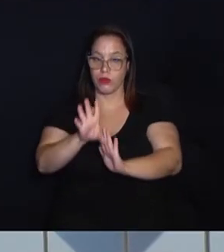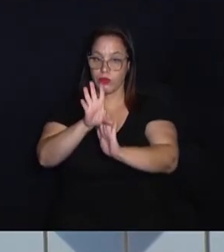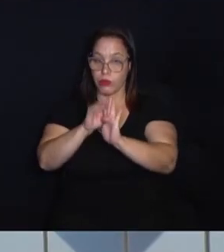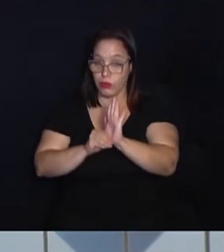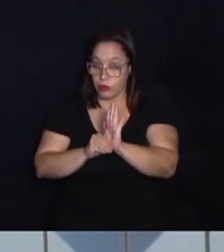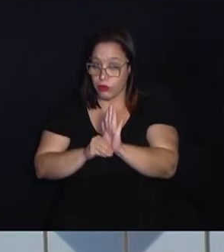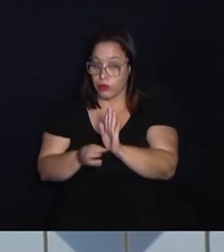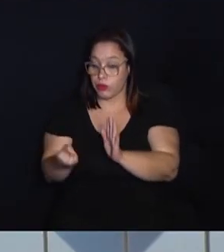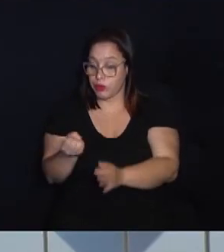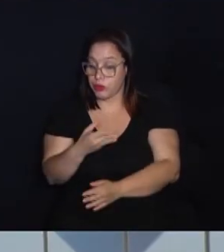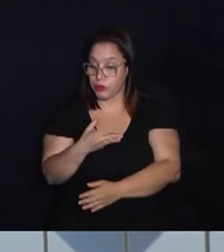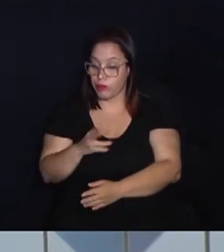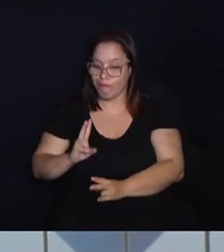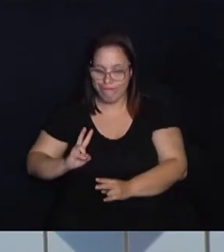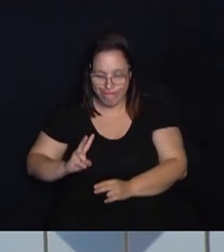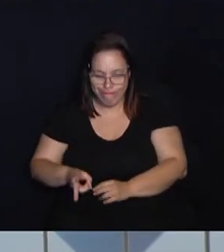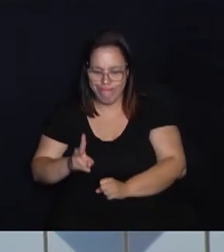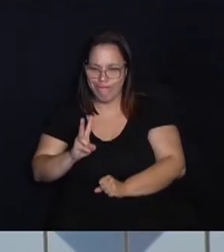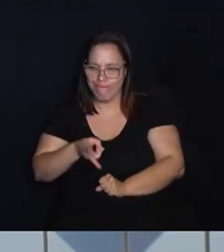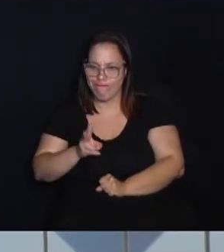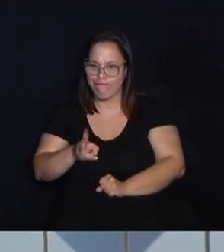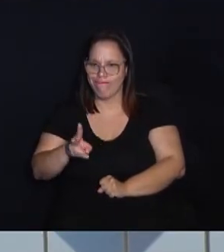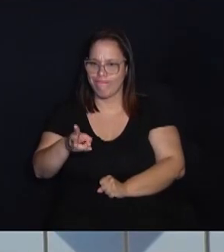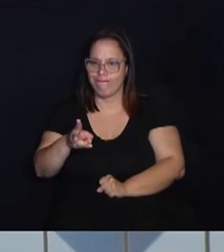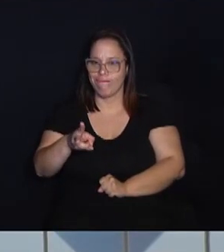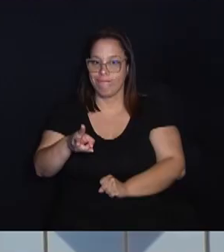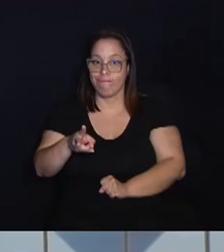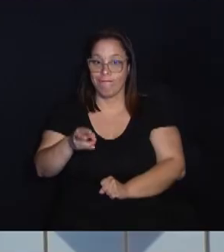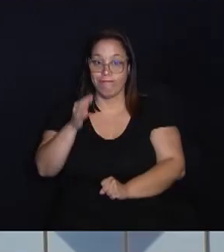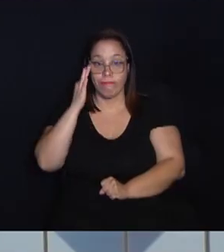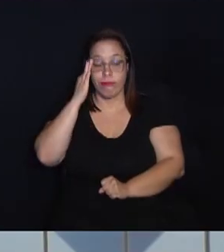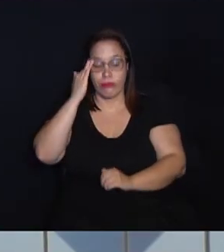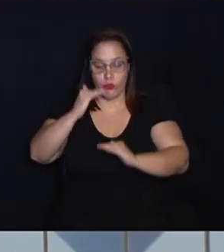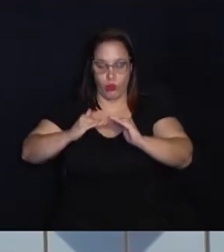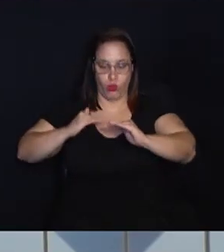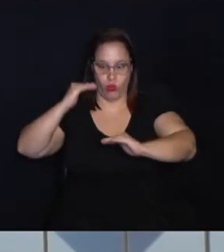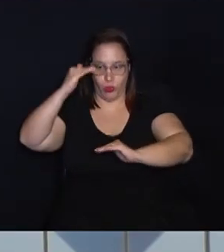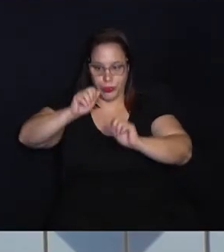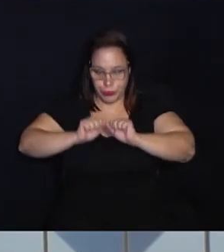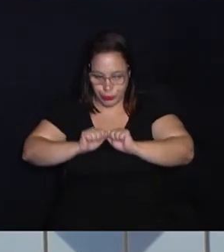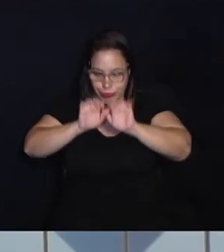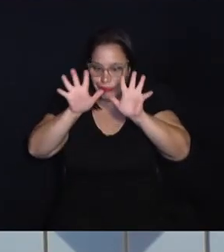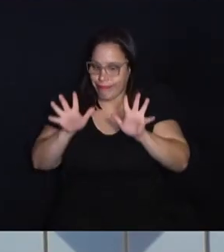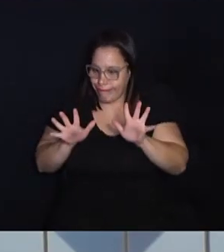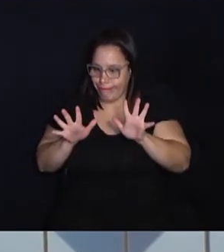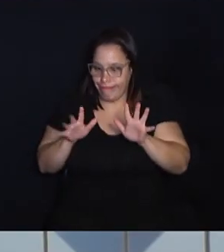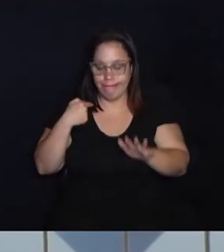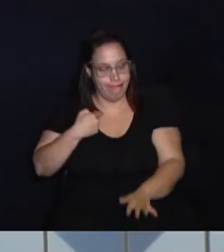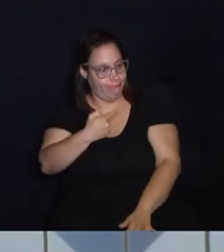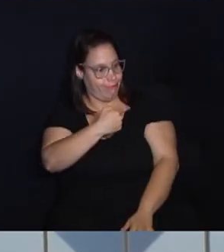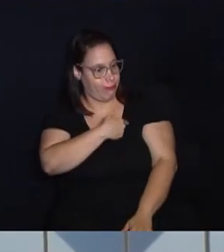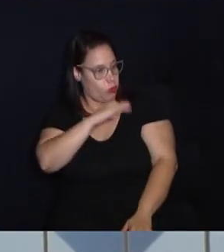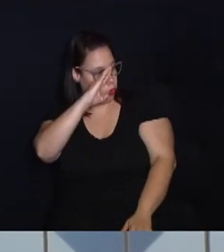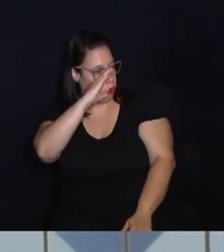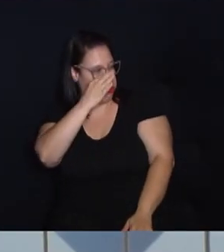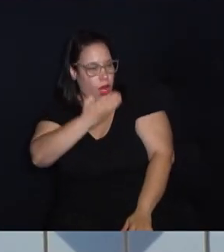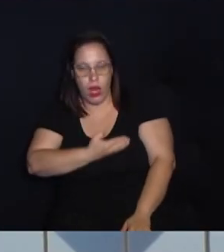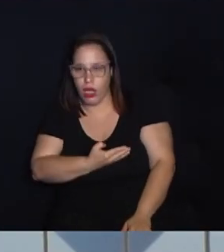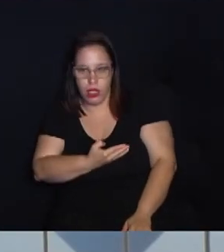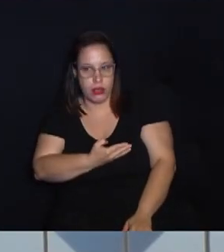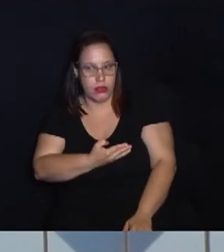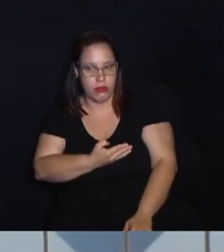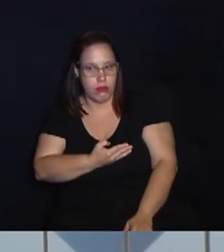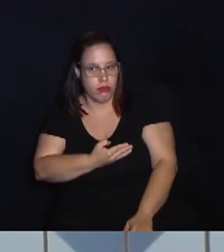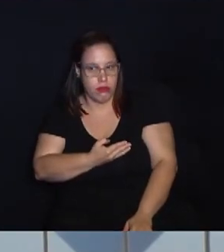da casa para a gente continue sempre nesse nível de transparência. Para nós foi uma honra,